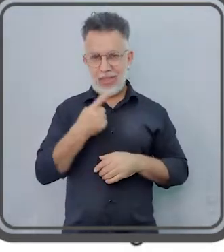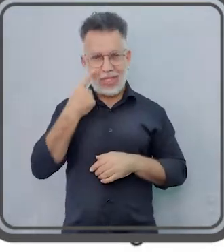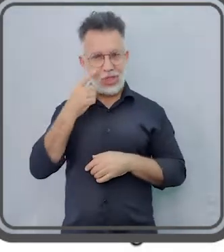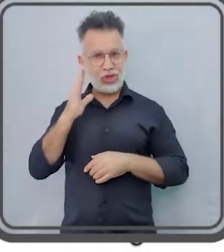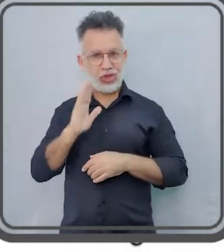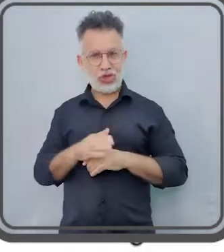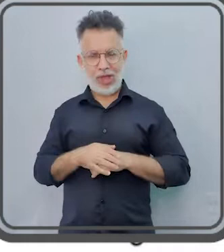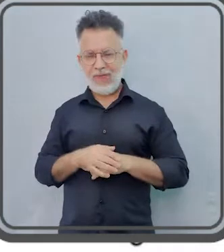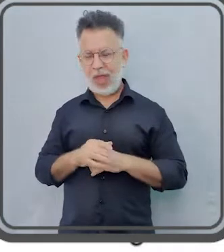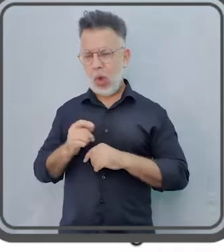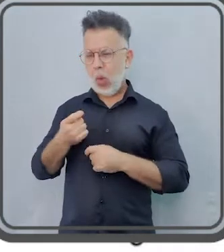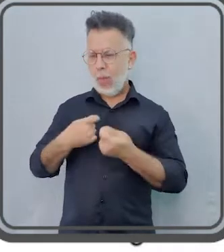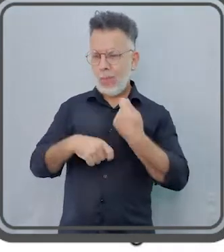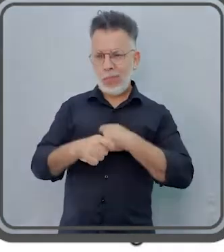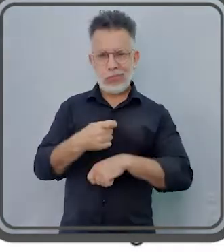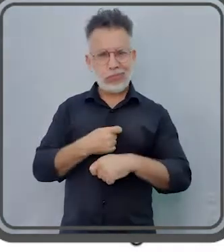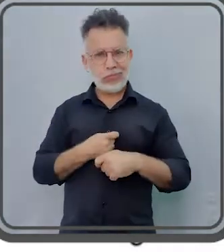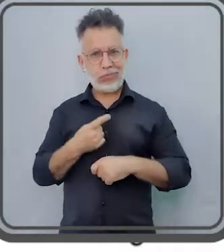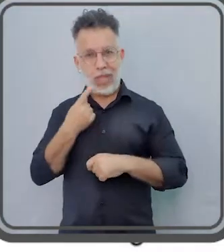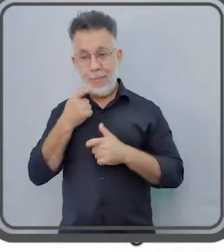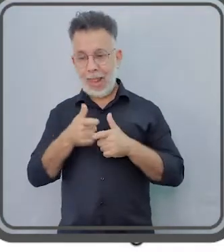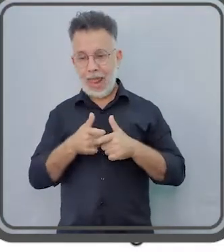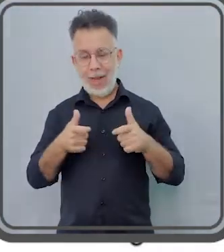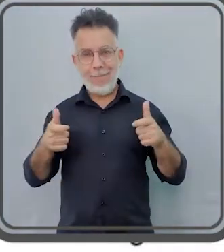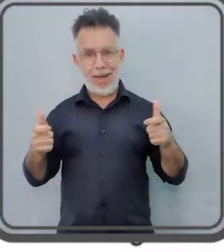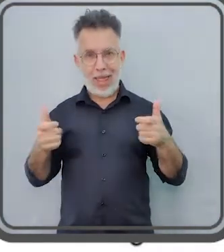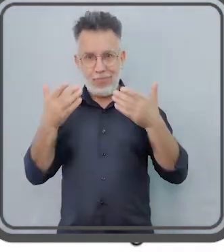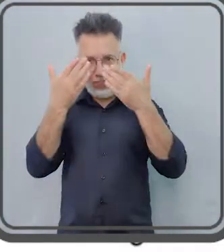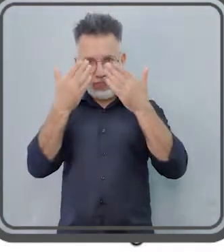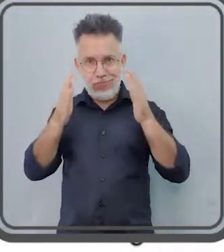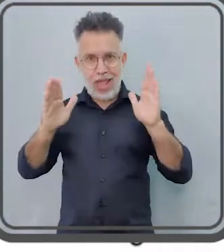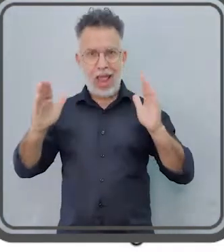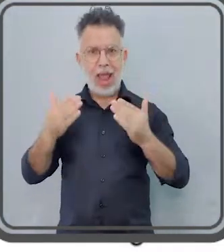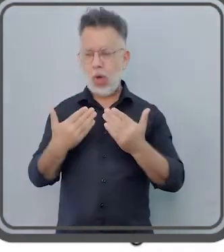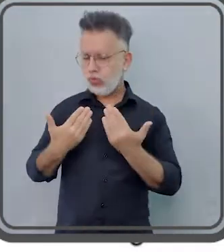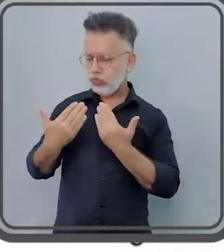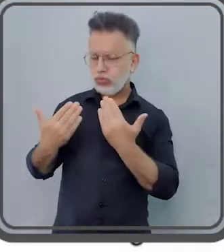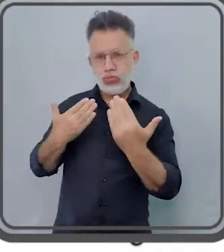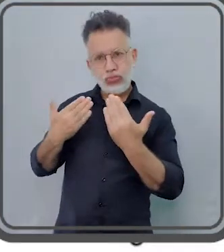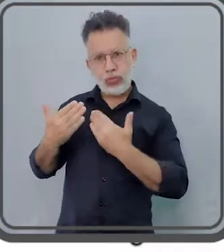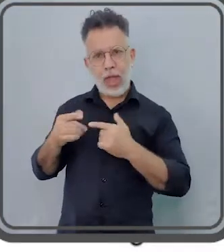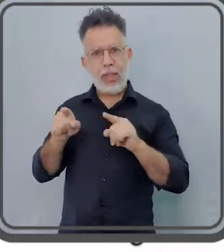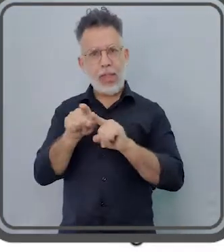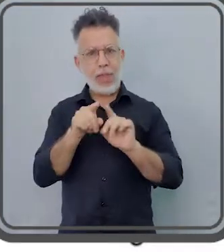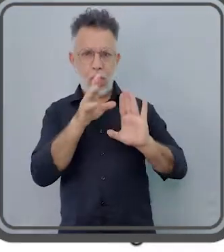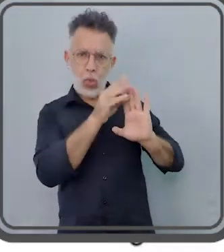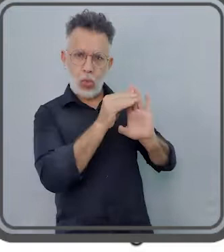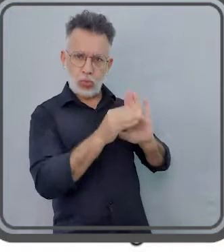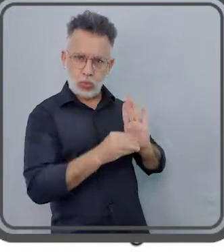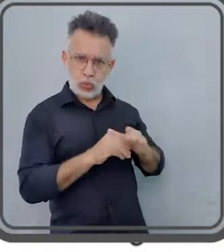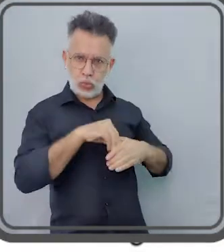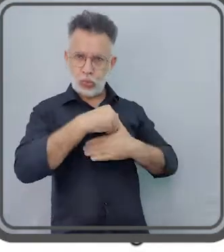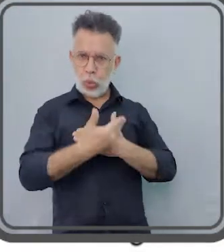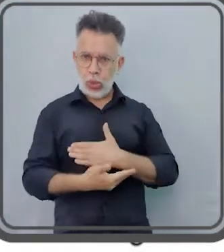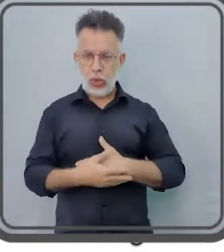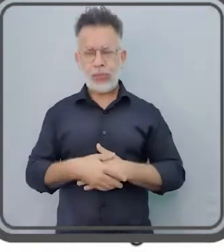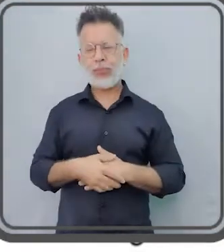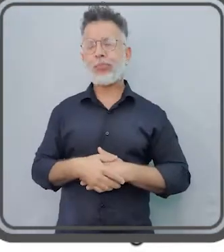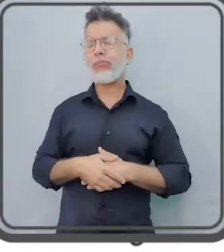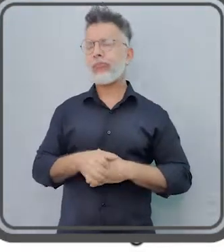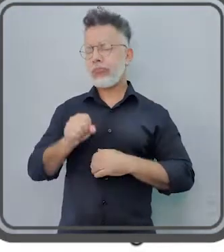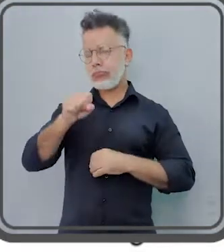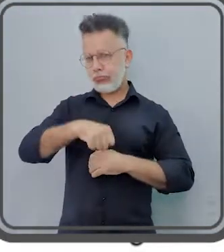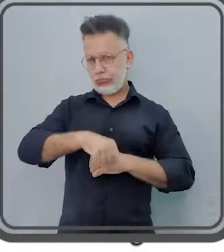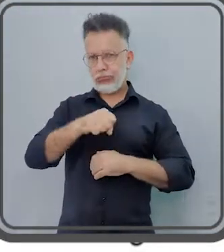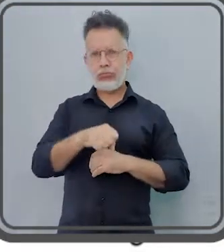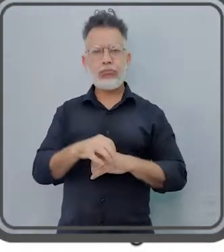vocês já olham no modelo de negócio de vocês para ampliar esse diálogo e esse conteúdo? Total, total.